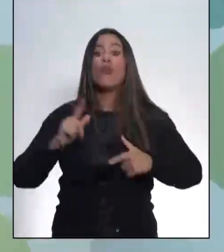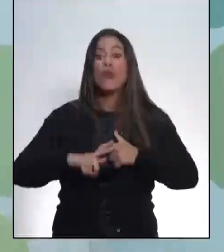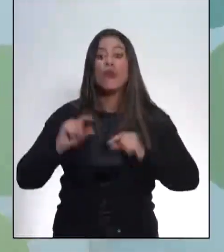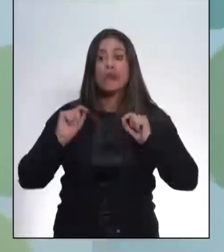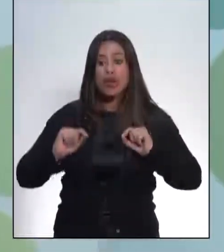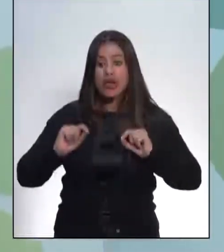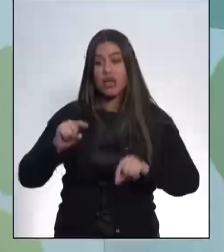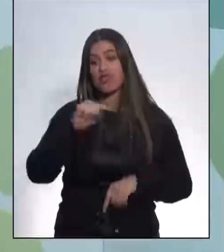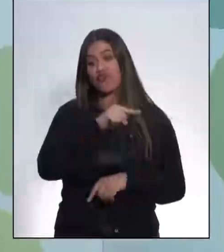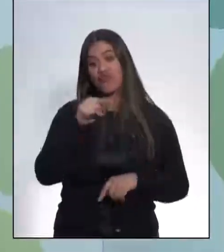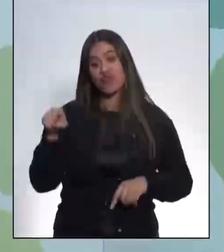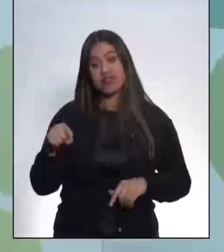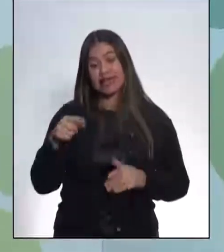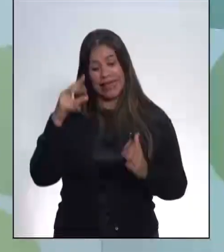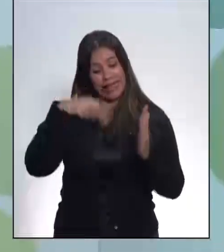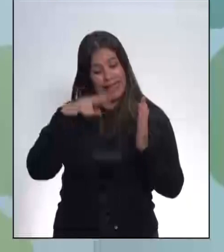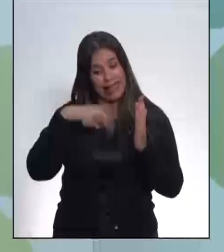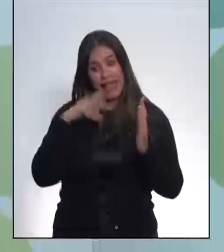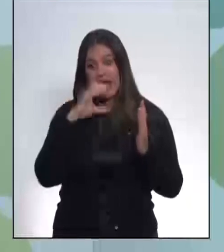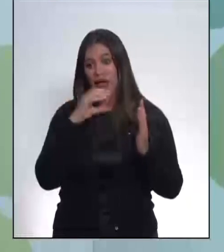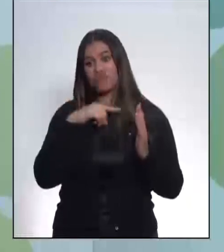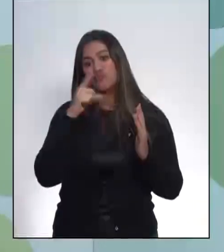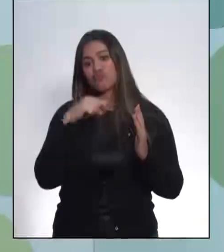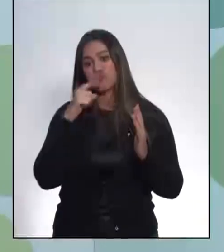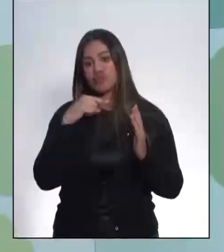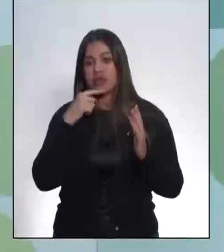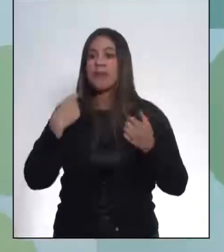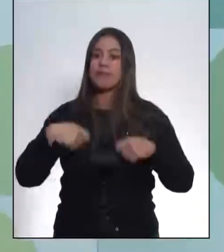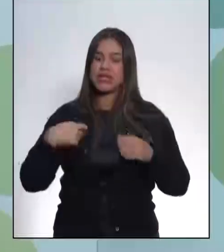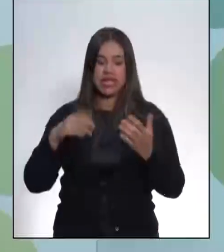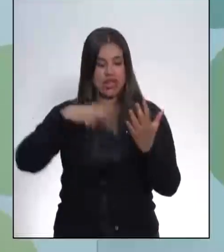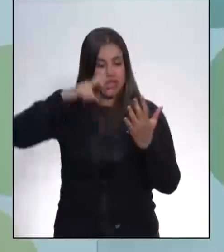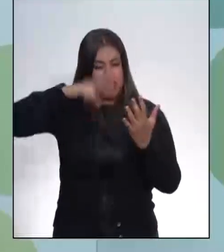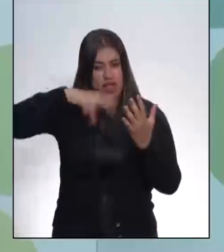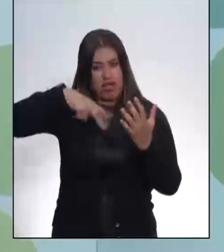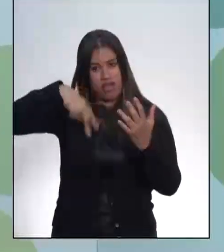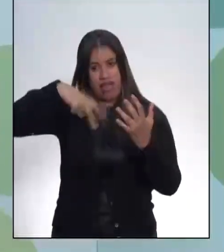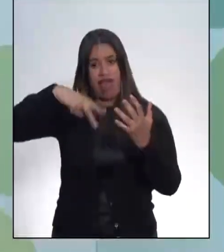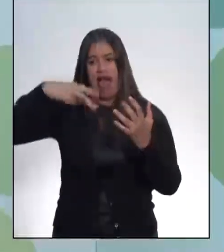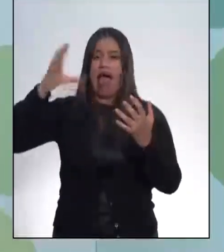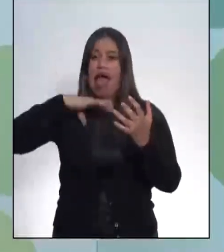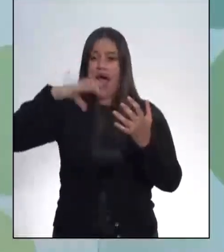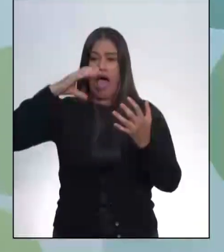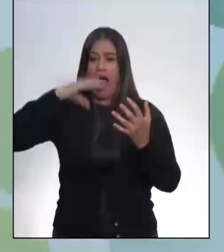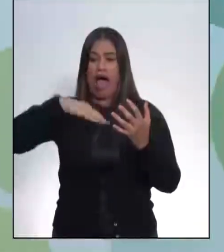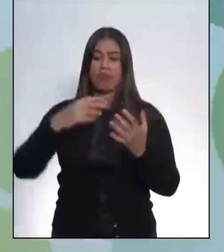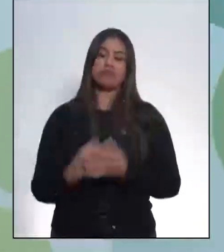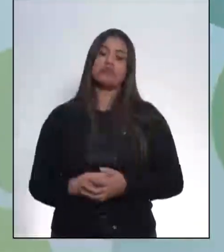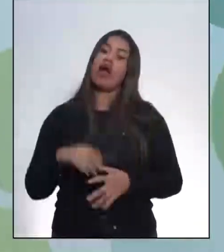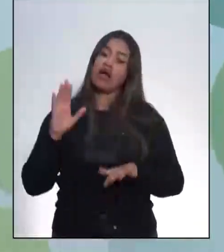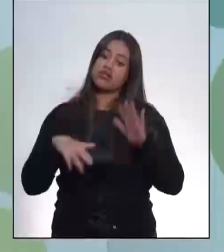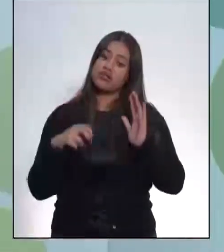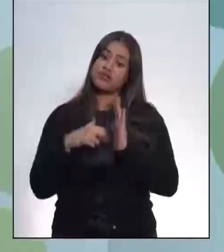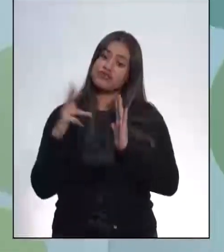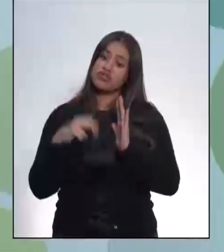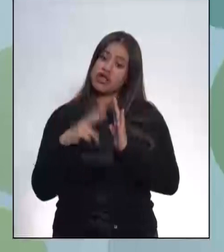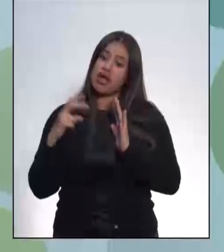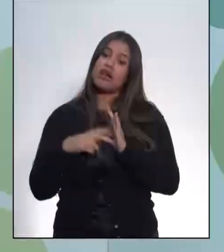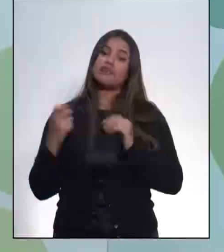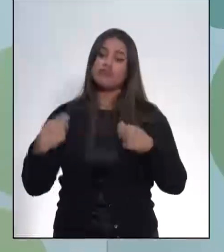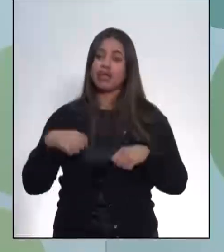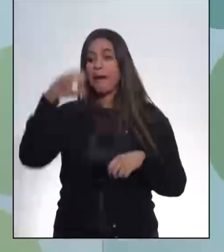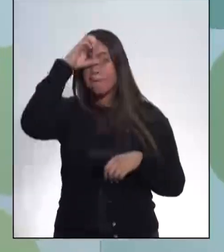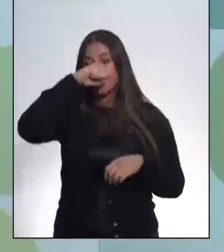às vezes, não consegue ler com rapidez. Então, vamos treinar esses meses? Lê. Às vezes, é problema de vocabulário, precisa aumentar o seu